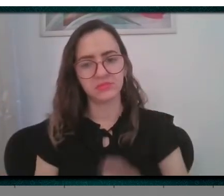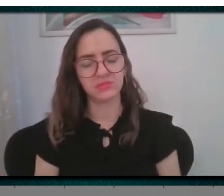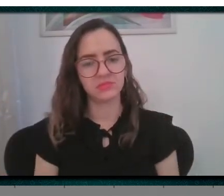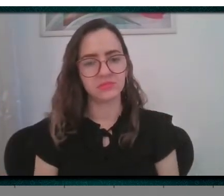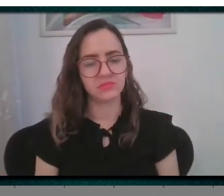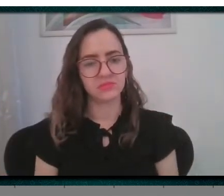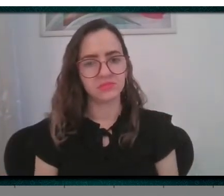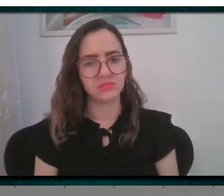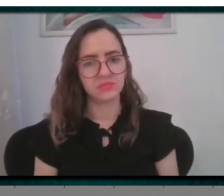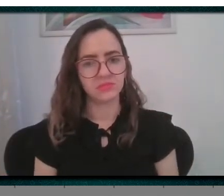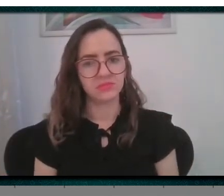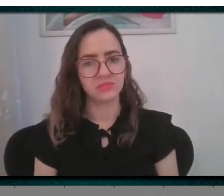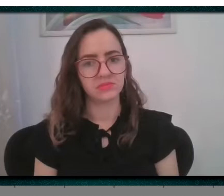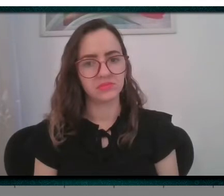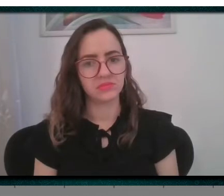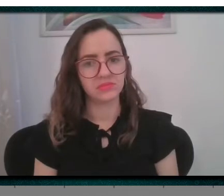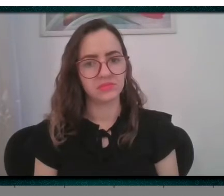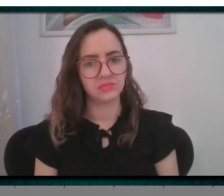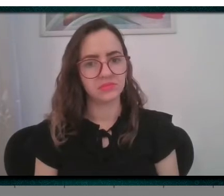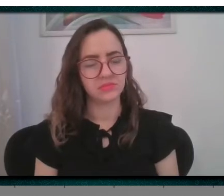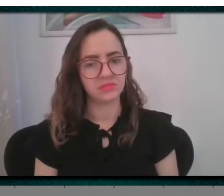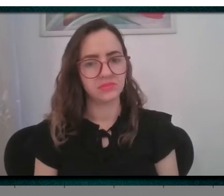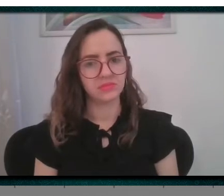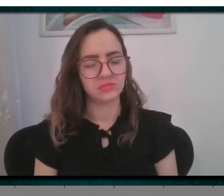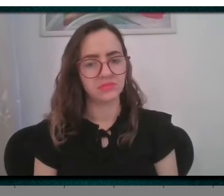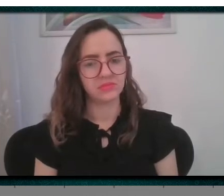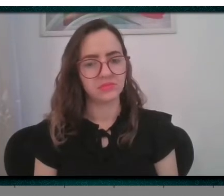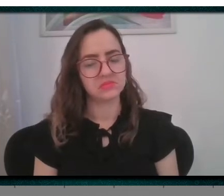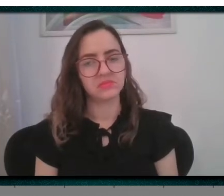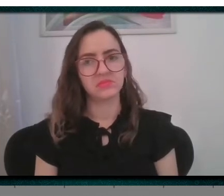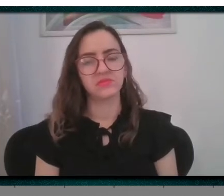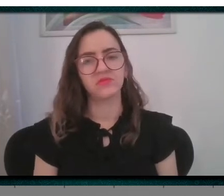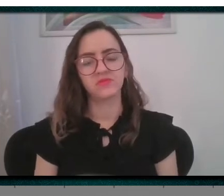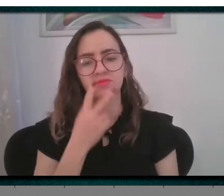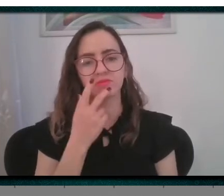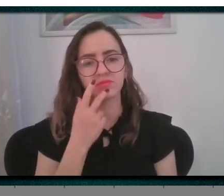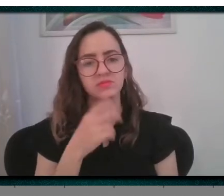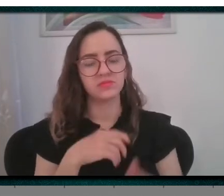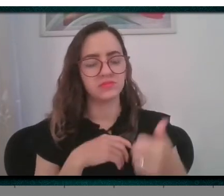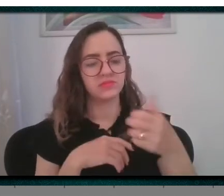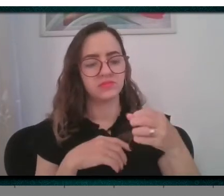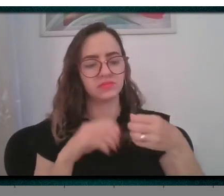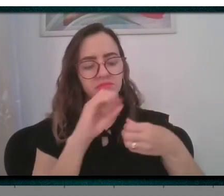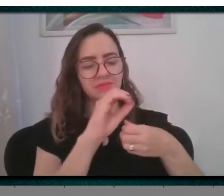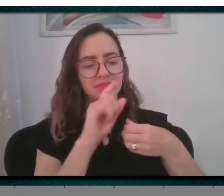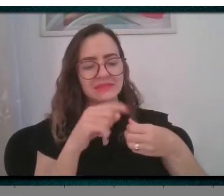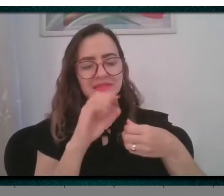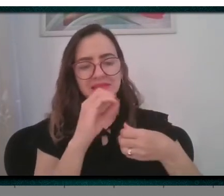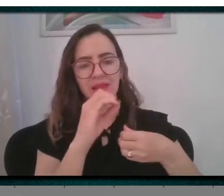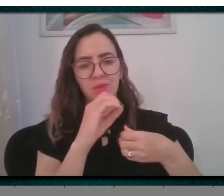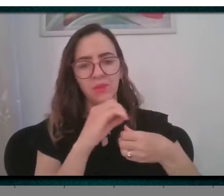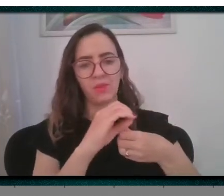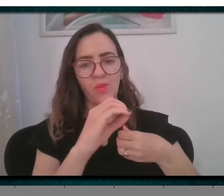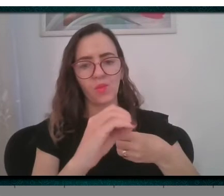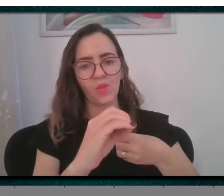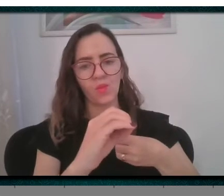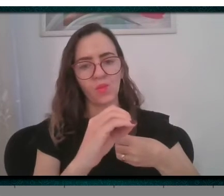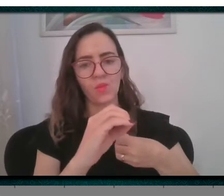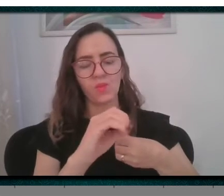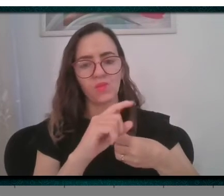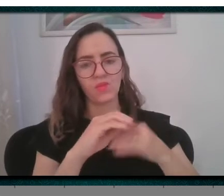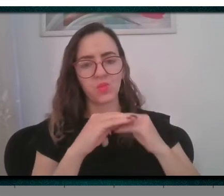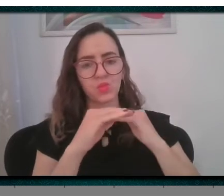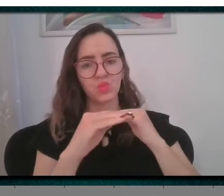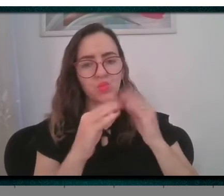O zero tá neutro? Não. Aqui é um cálculo simples. Ó. Observa bem aqui. Eu vou fazer um exemplo simples para vocês